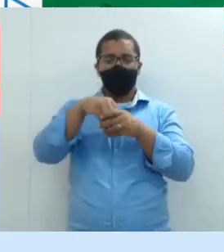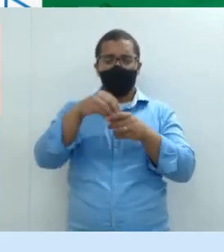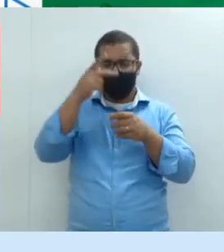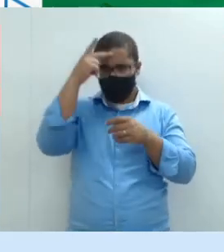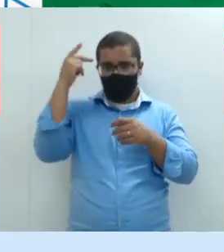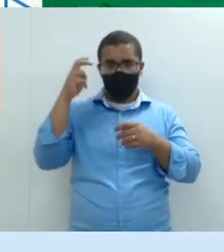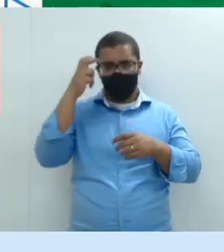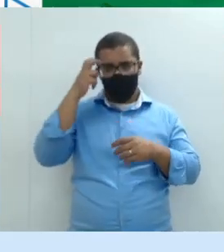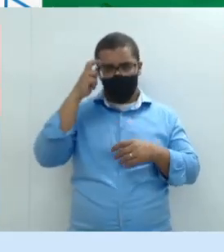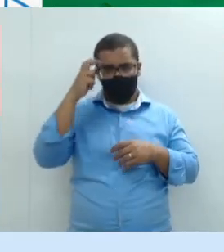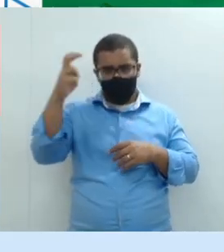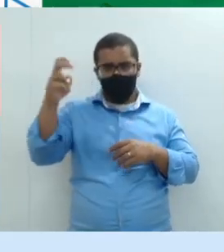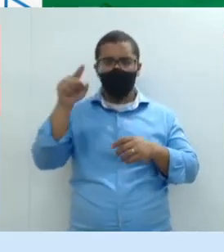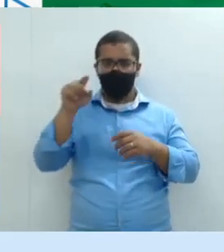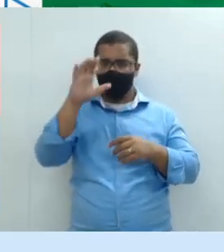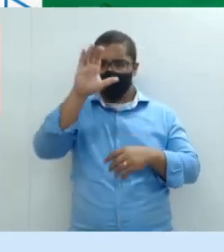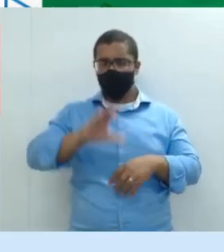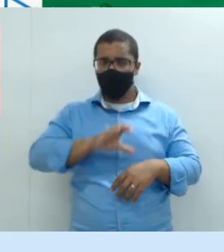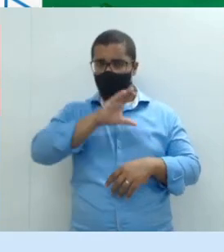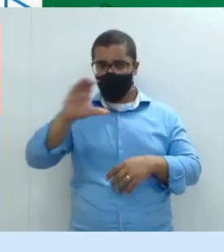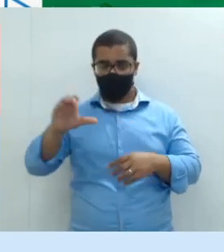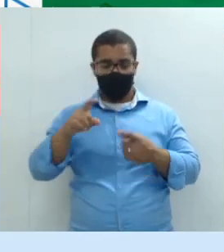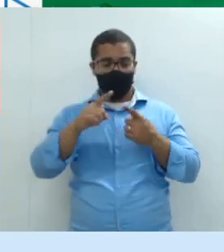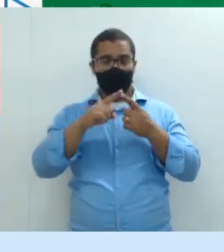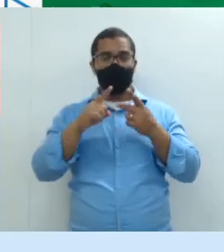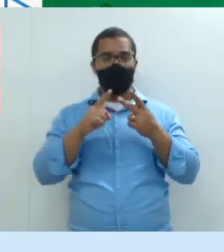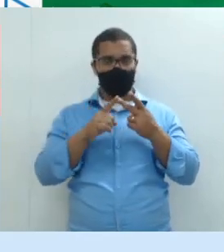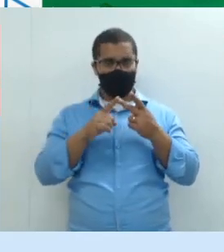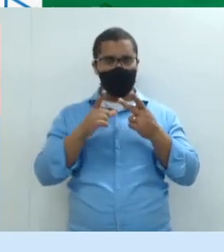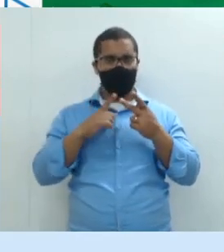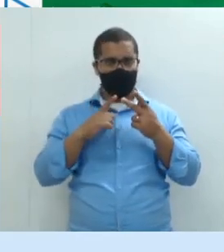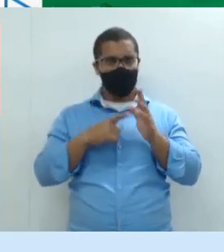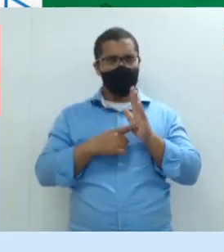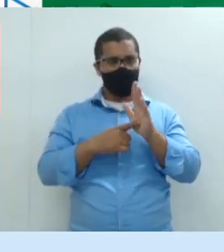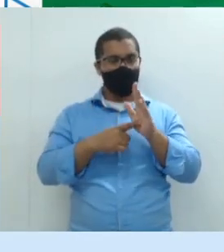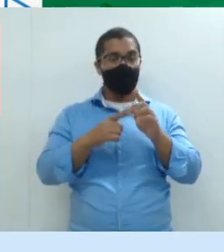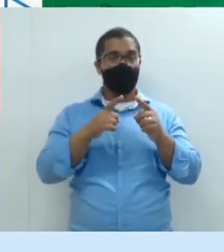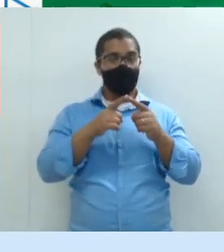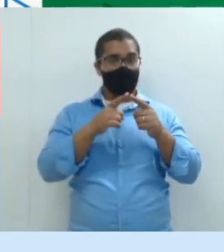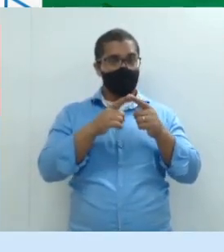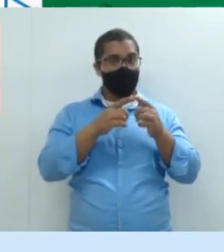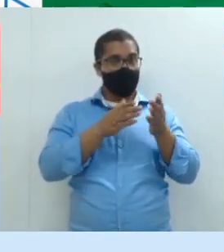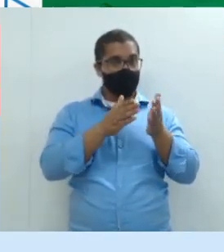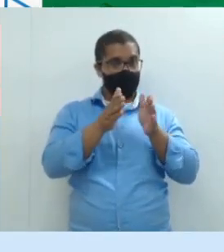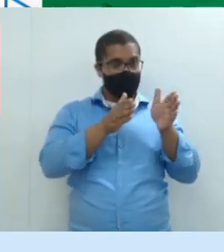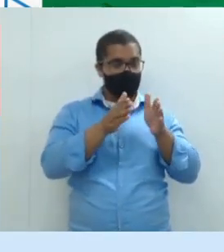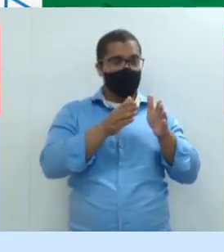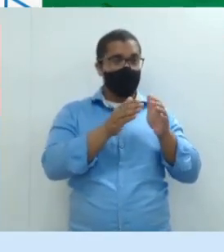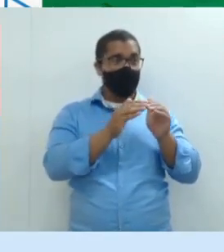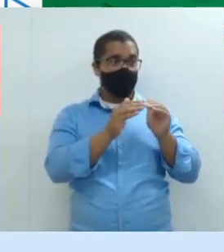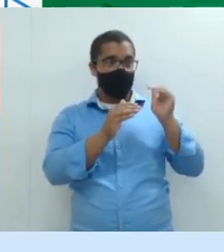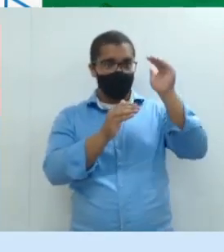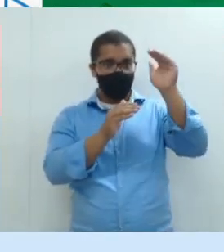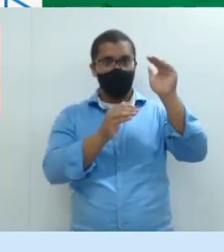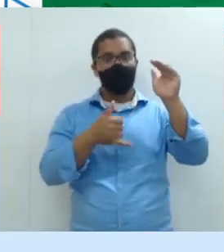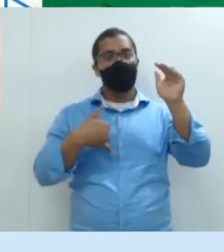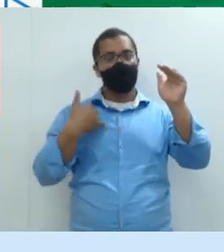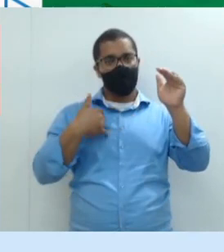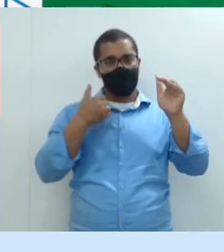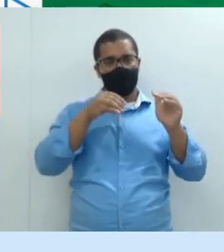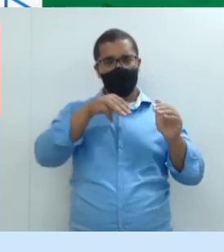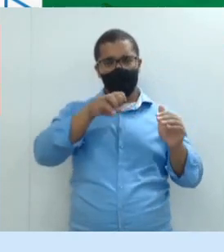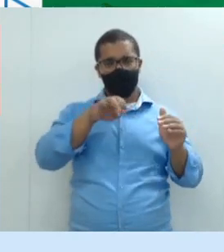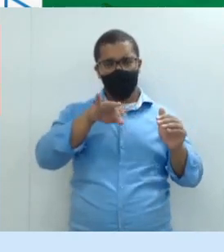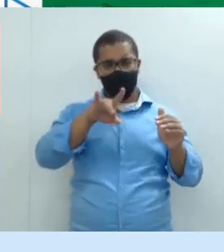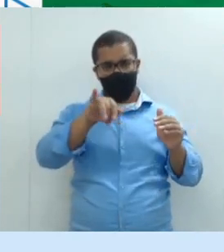católicos da Idade Média, dois tiveram grande destaque. Um no período da Alta Idade Média, que vai ser a escola patrística, e o outro na Baixa Idade Média,